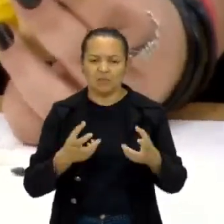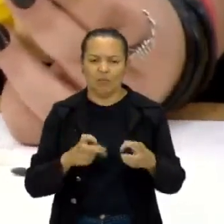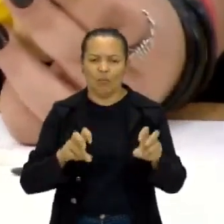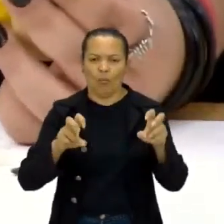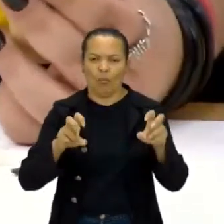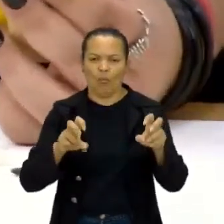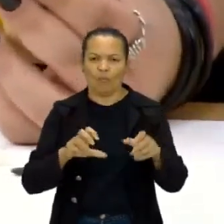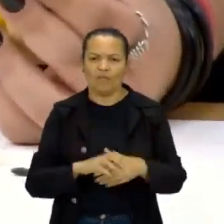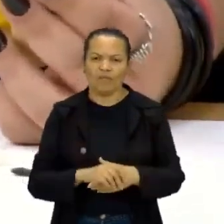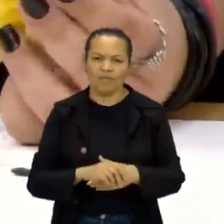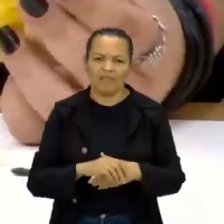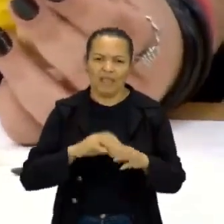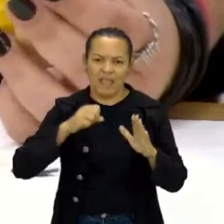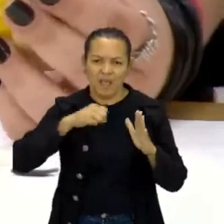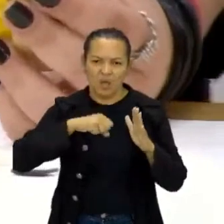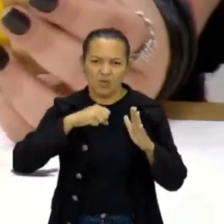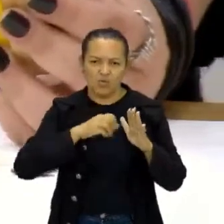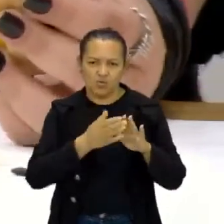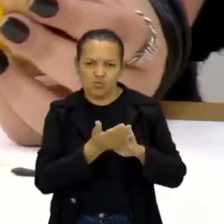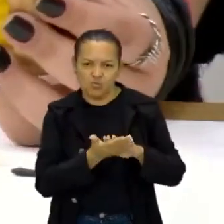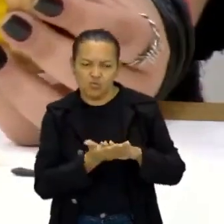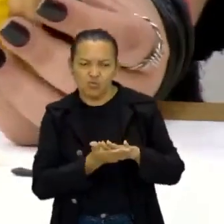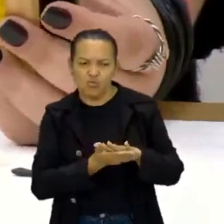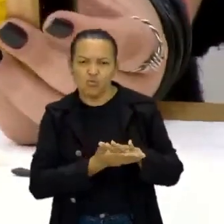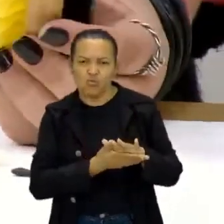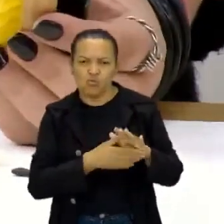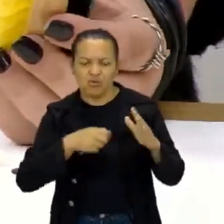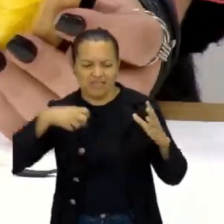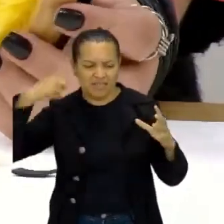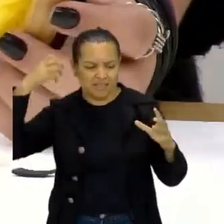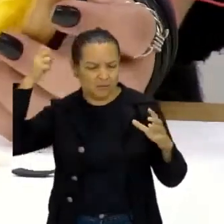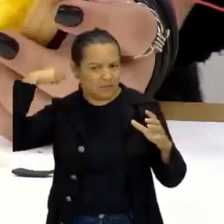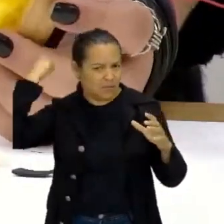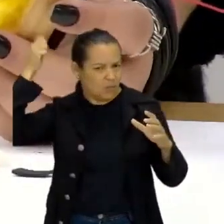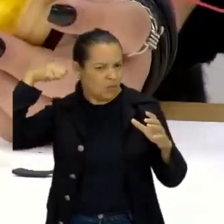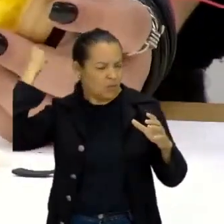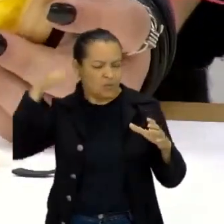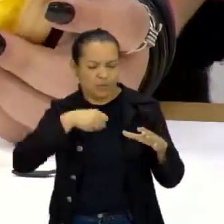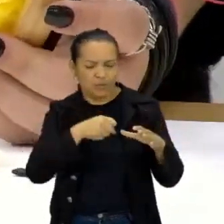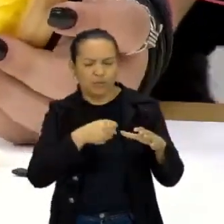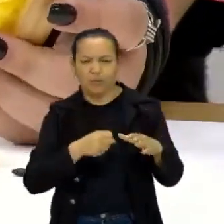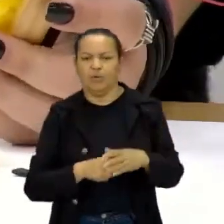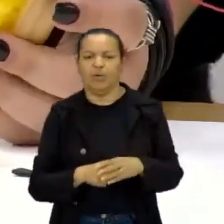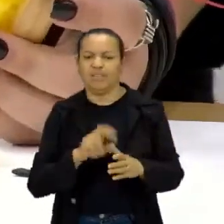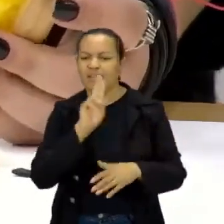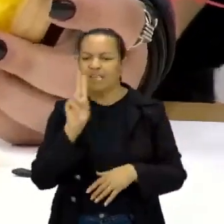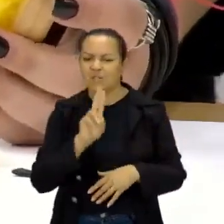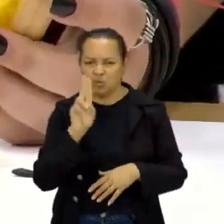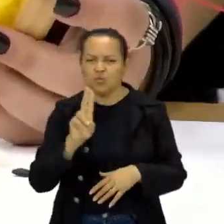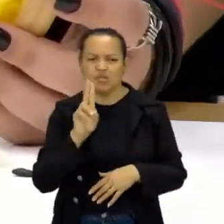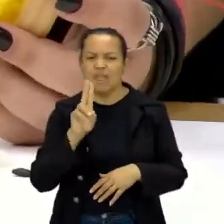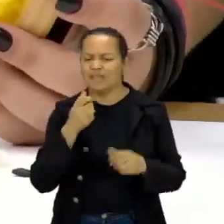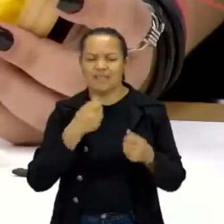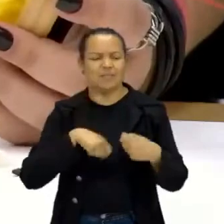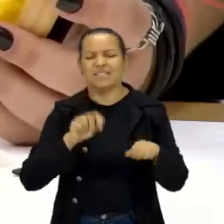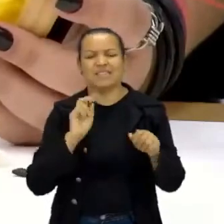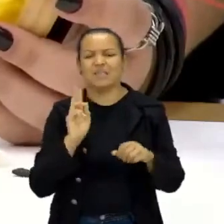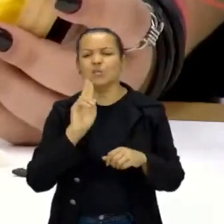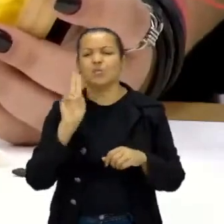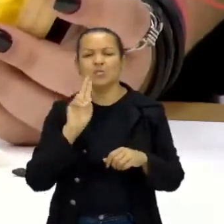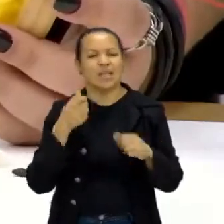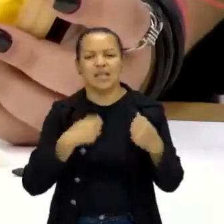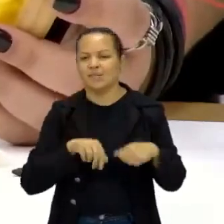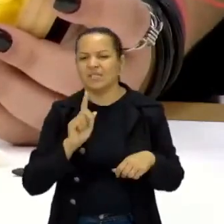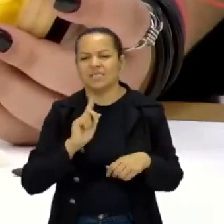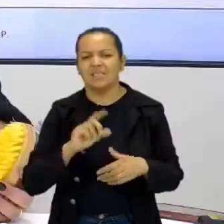ela meio amassada. Às vezes, se ela já é uma escova já é usada, ela já tá amassada. Já é até melhor. Ela já tá amassada, tá?